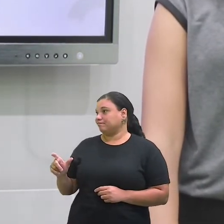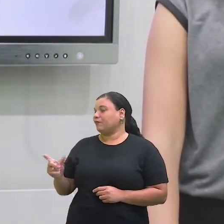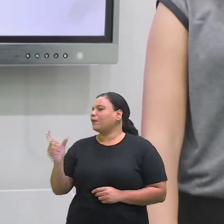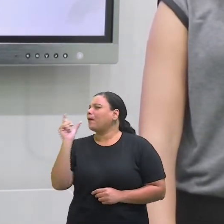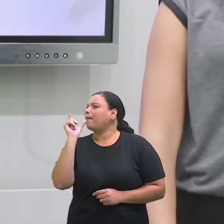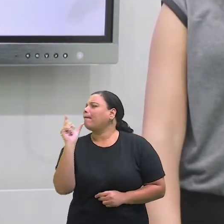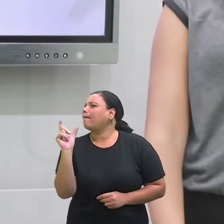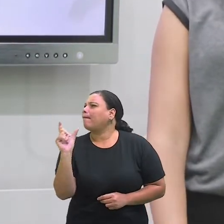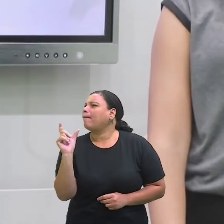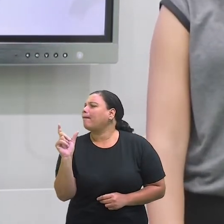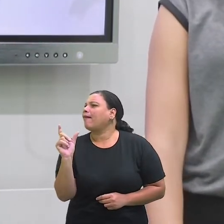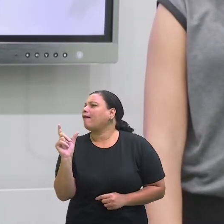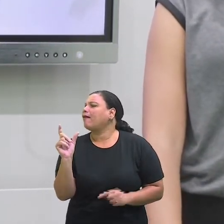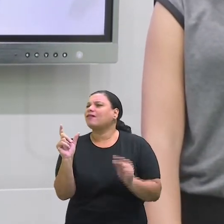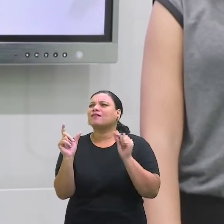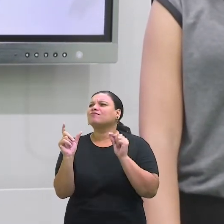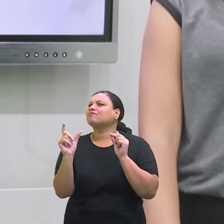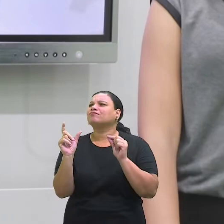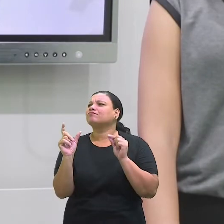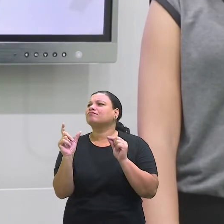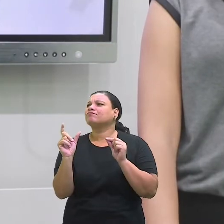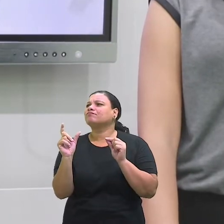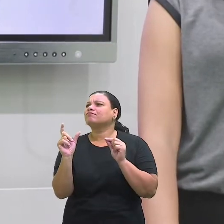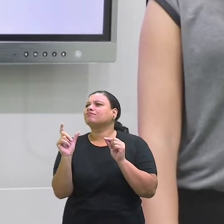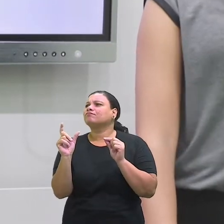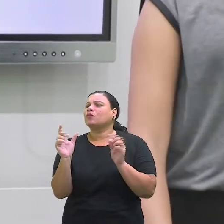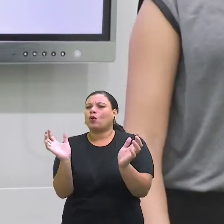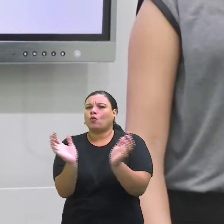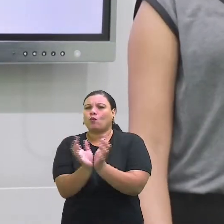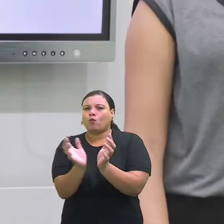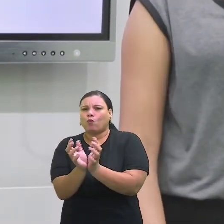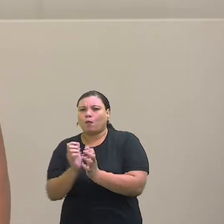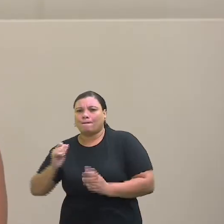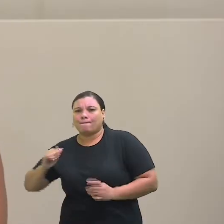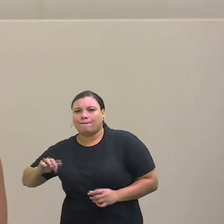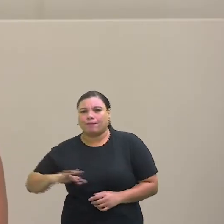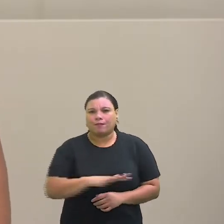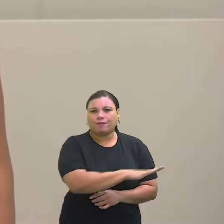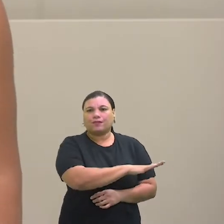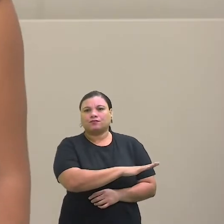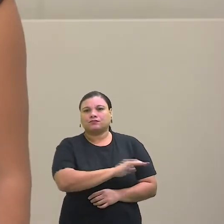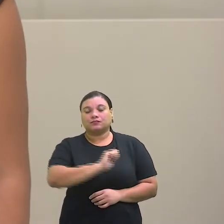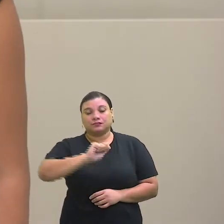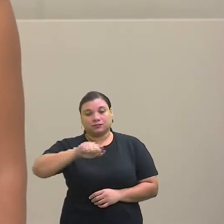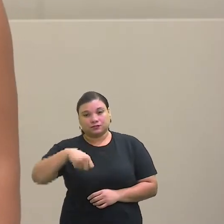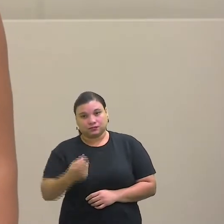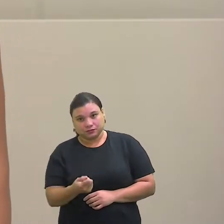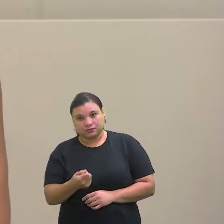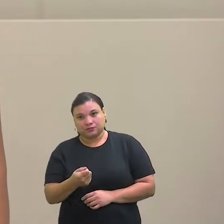A sua palavra é répteis. Répteis.